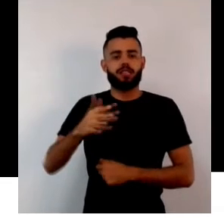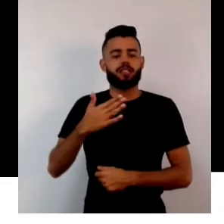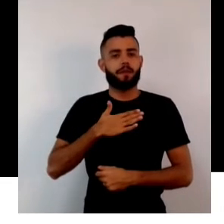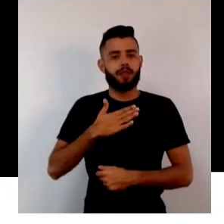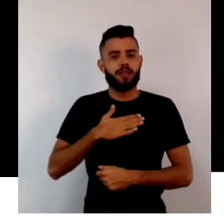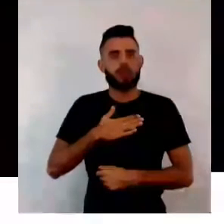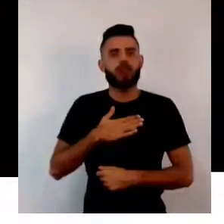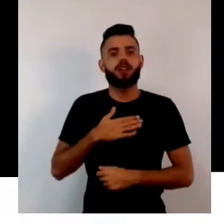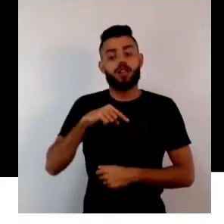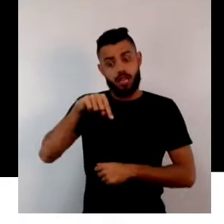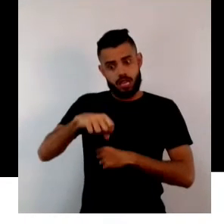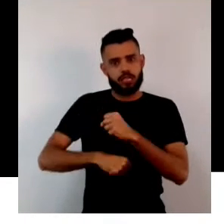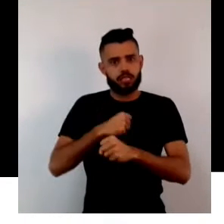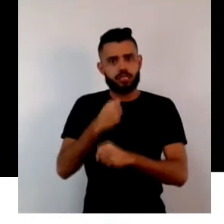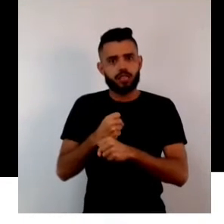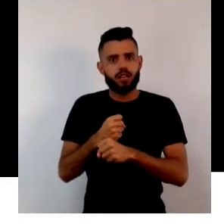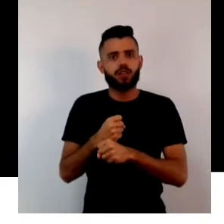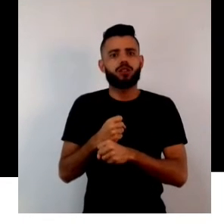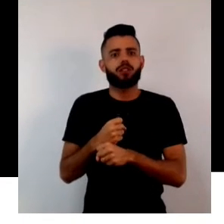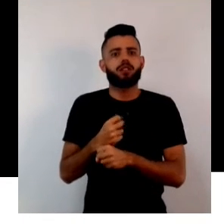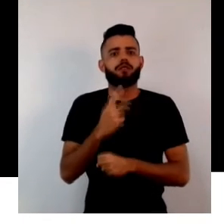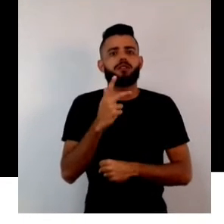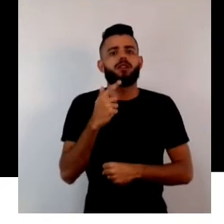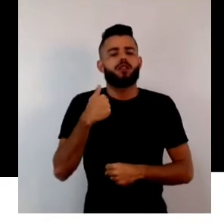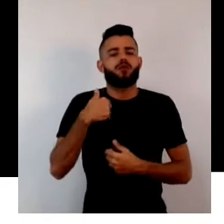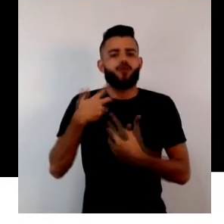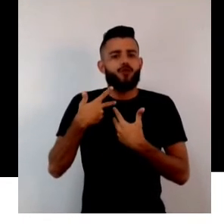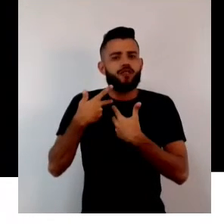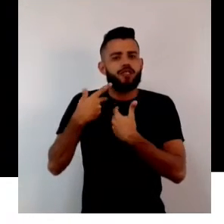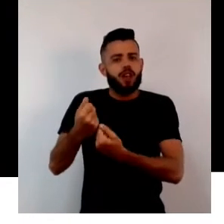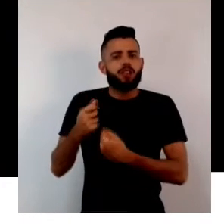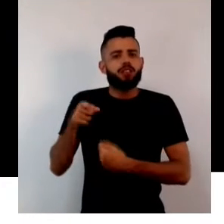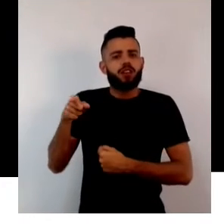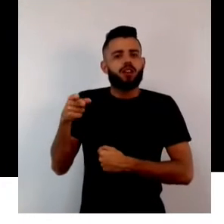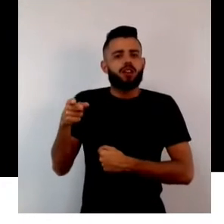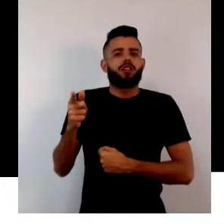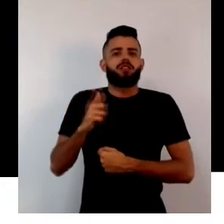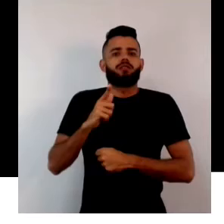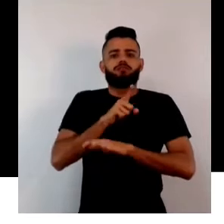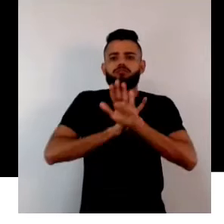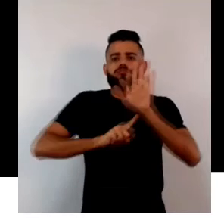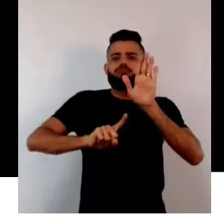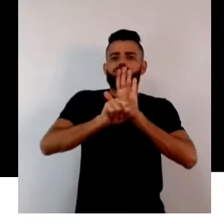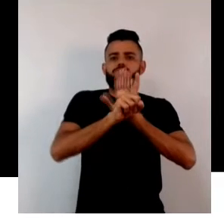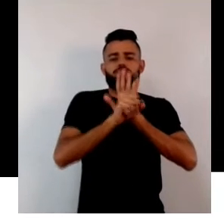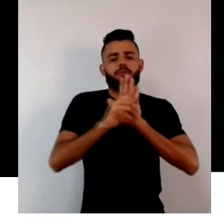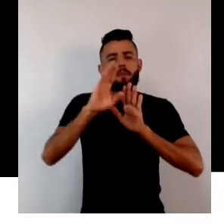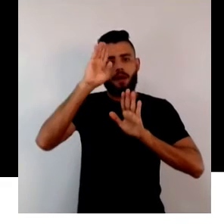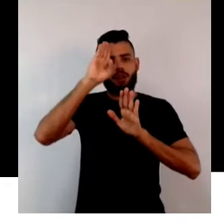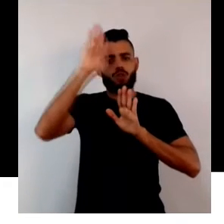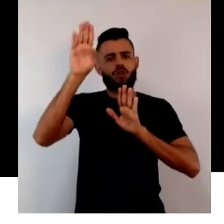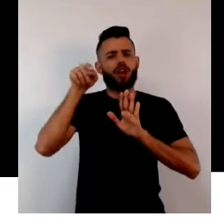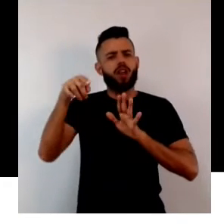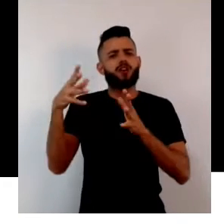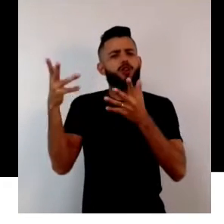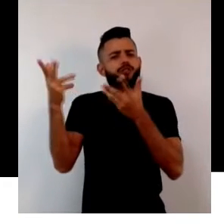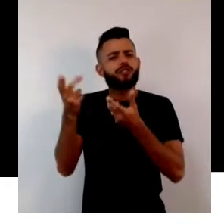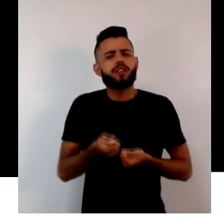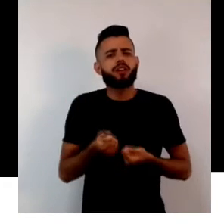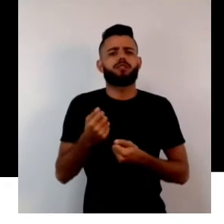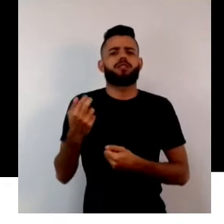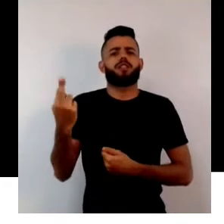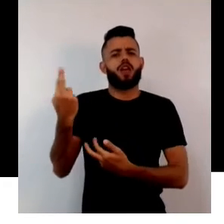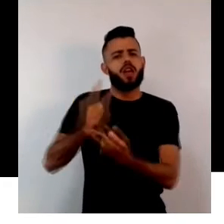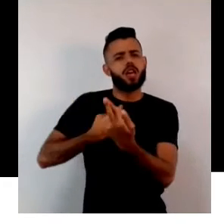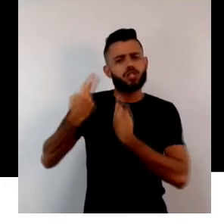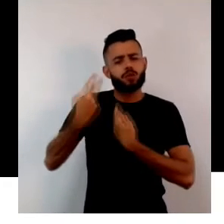foi convidada, né? Ela apareceu no holofote um pouco maior, né? Sendo convidada a dar respostas para a gente, né? Nós vimos muito